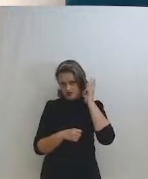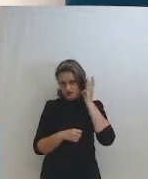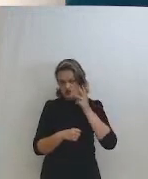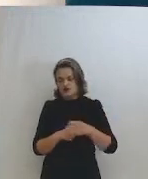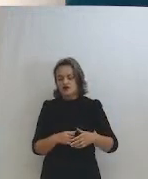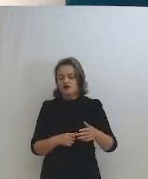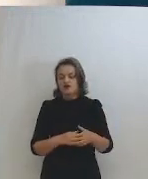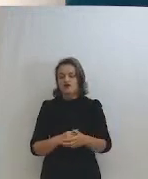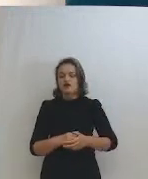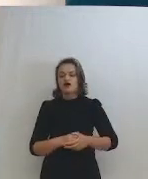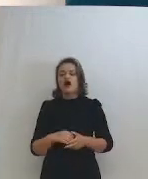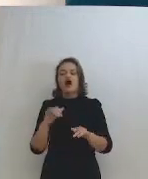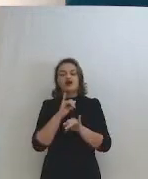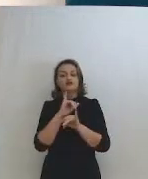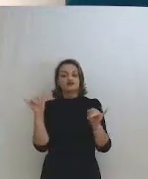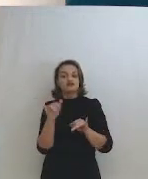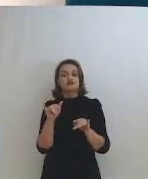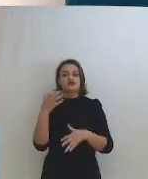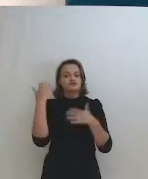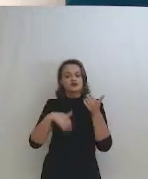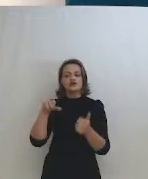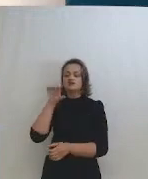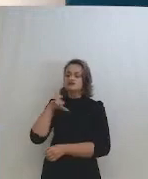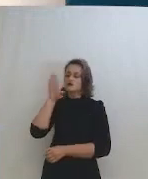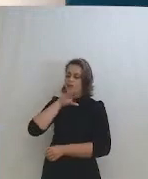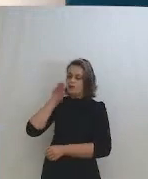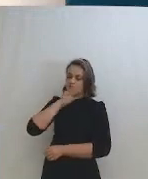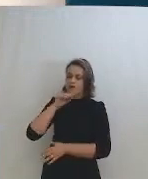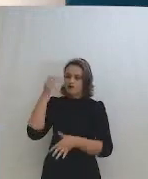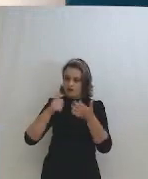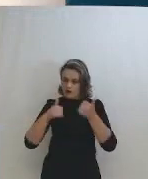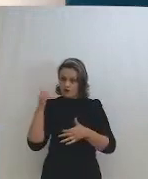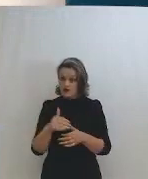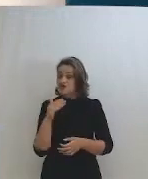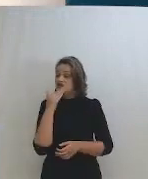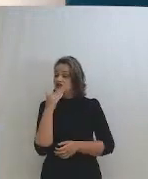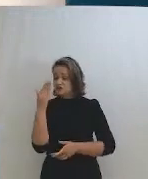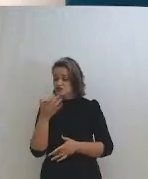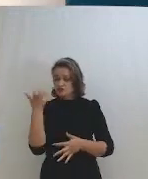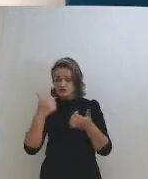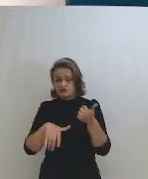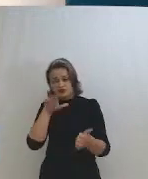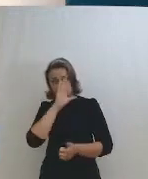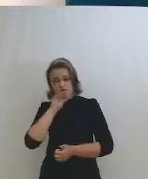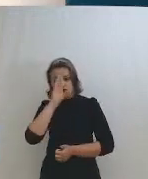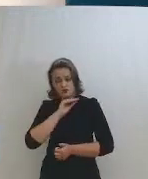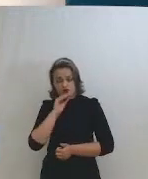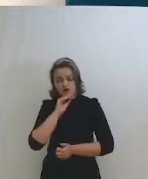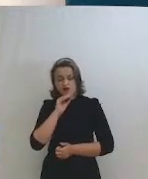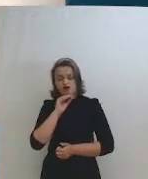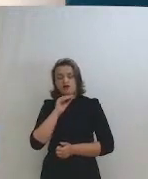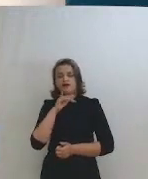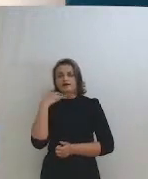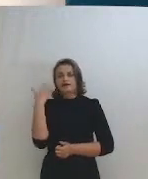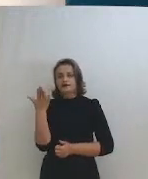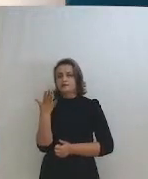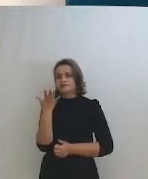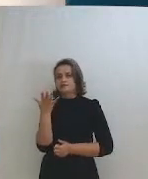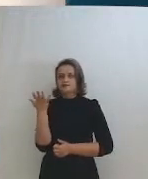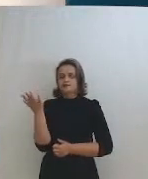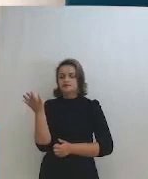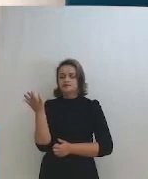haveria sustentação oral. Até esses pedidos de sustentação oral, eles, que não os advogados